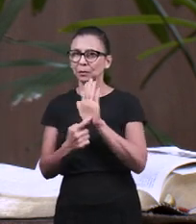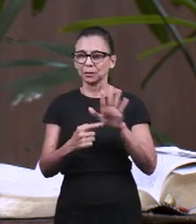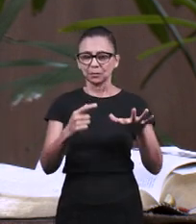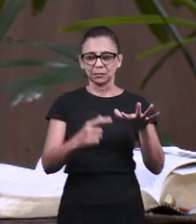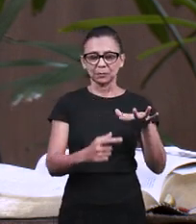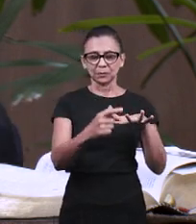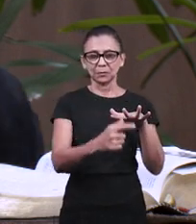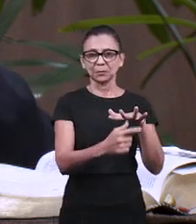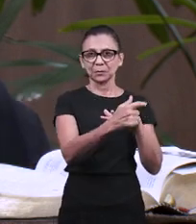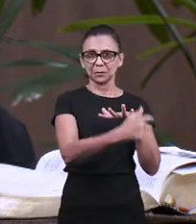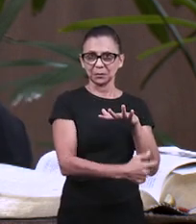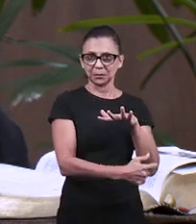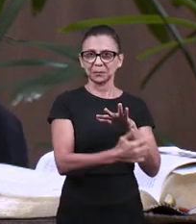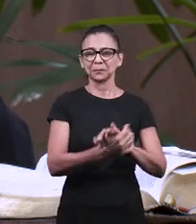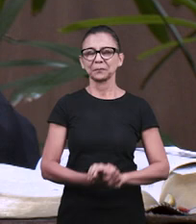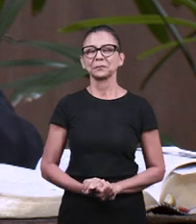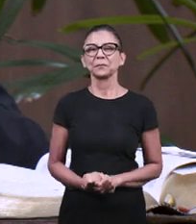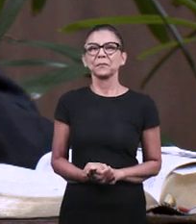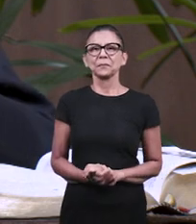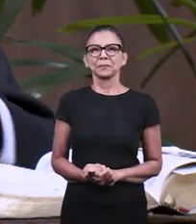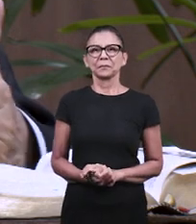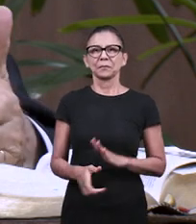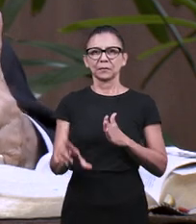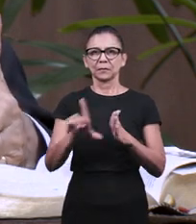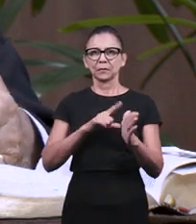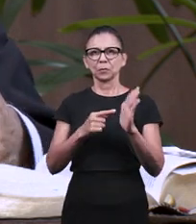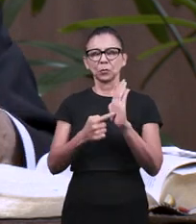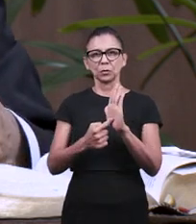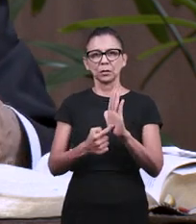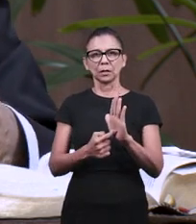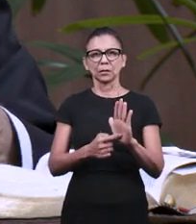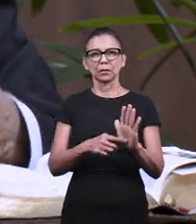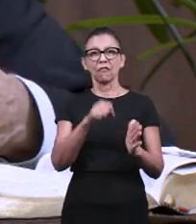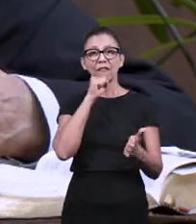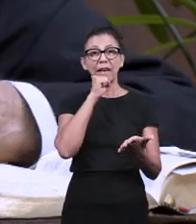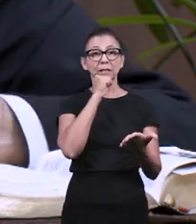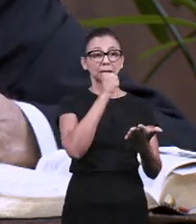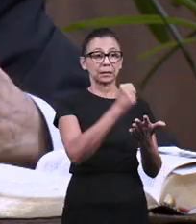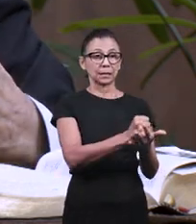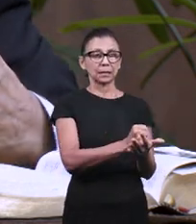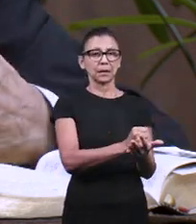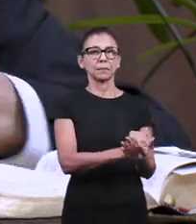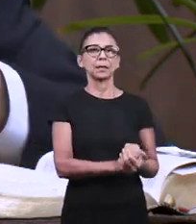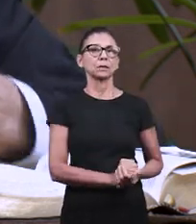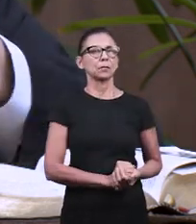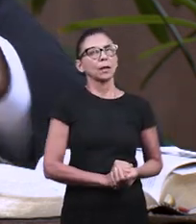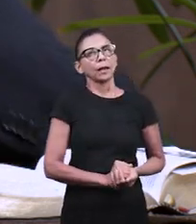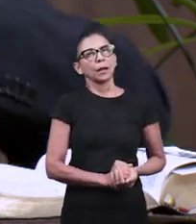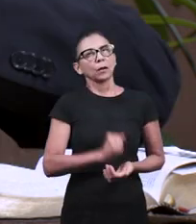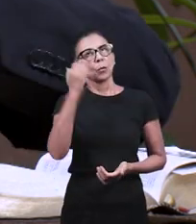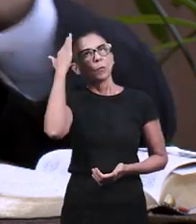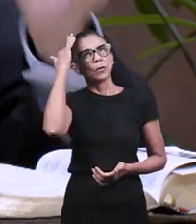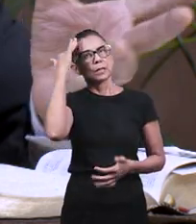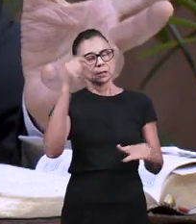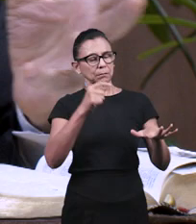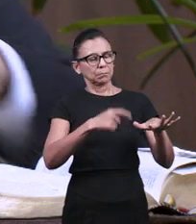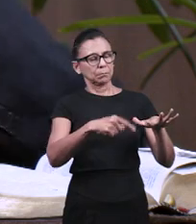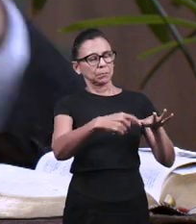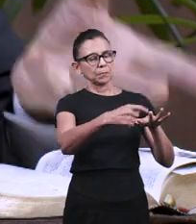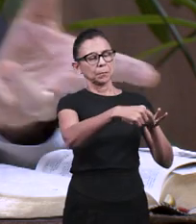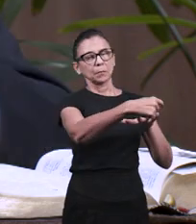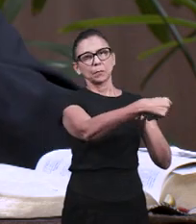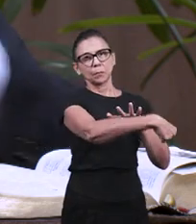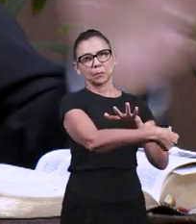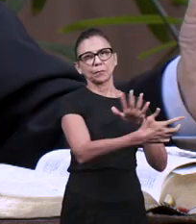as figuras. Já mostramos aqui as figuras, né? Que o Velho Testamento ele é entendido de forma figurada, ele é uma sombra,